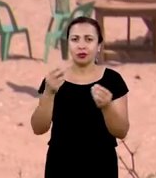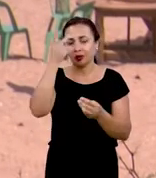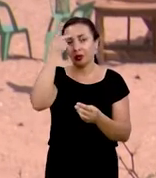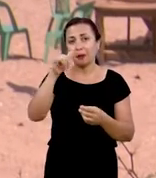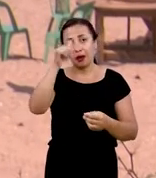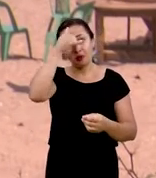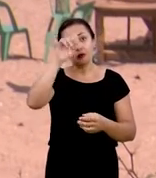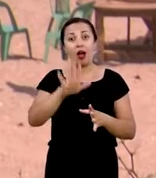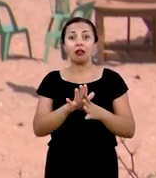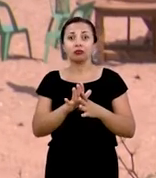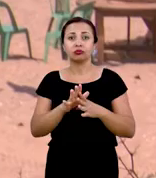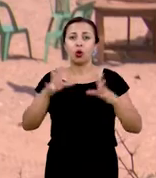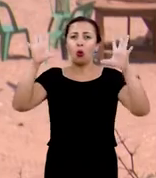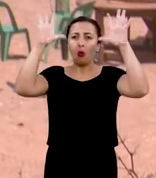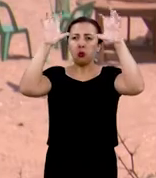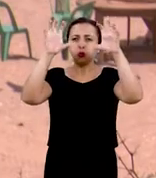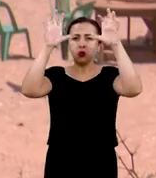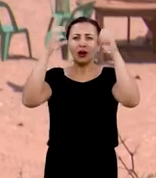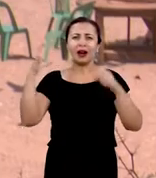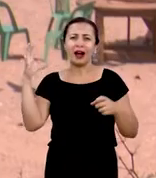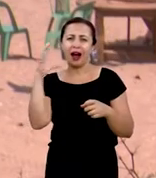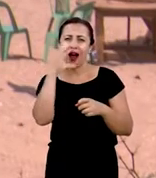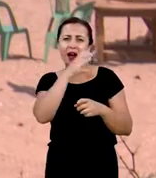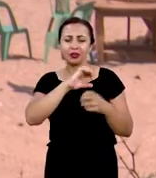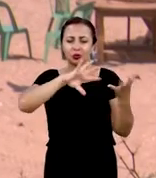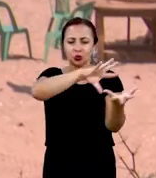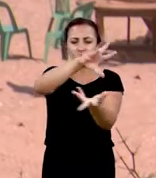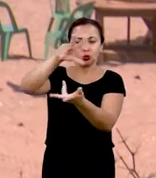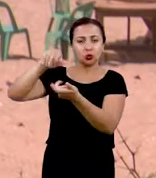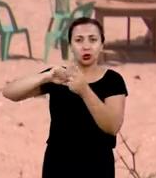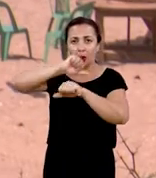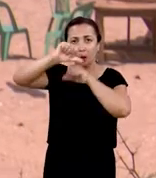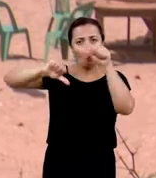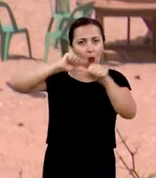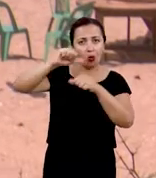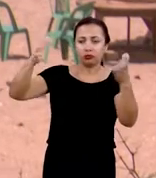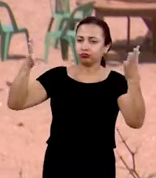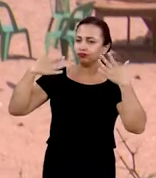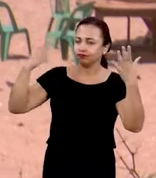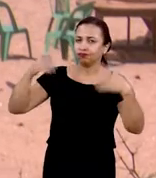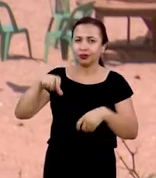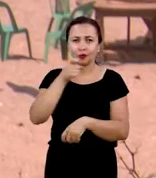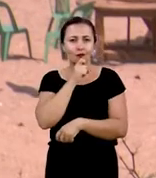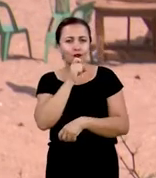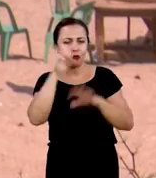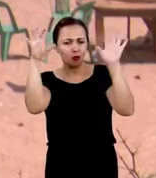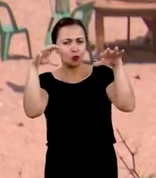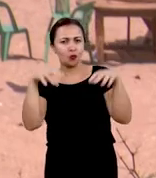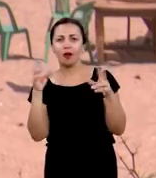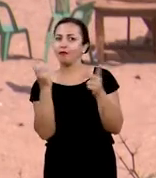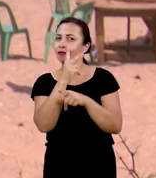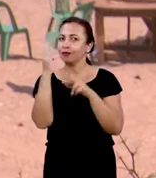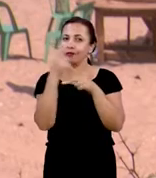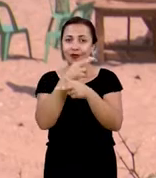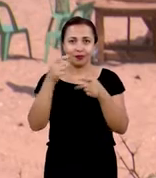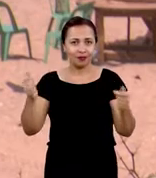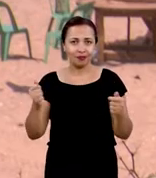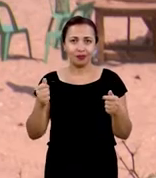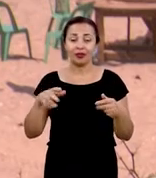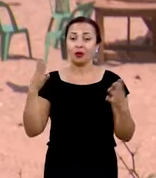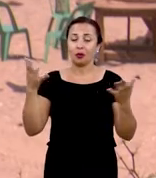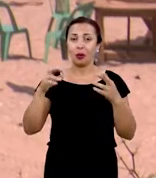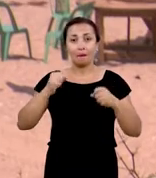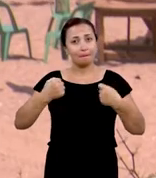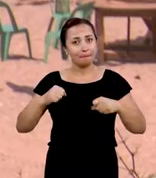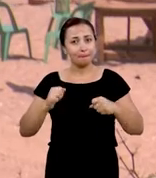para o efeito estufa e, consequentemente, aquecimento global e mudanças climáticas. Então, o mundo hoje ele precisa enfrentar esse